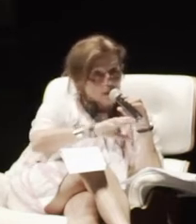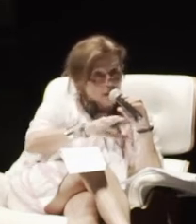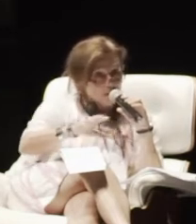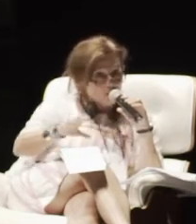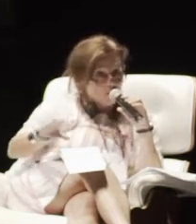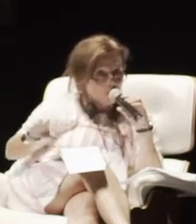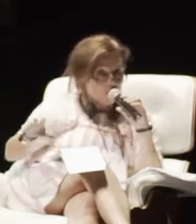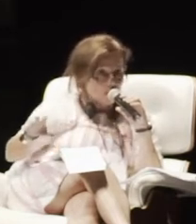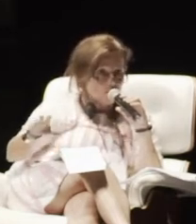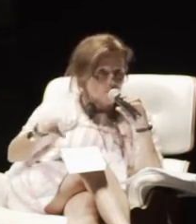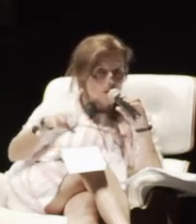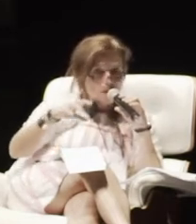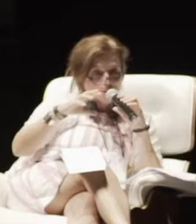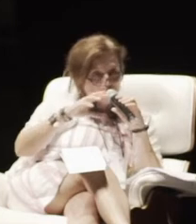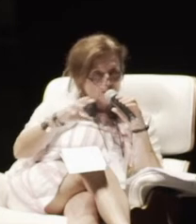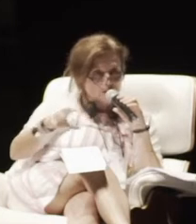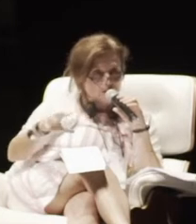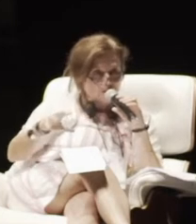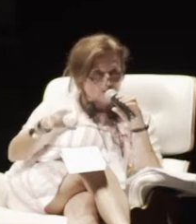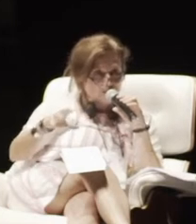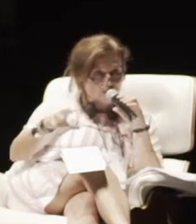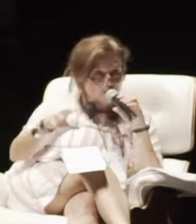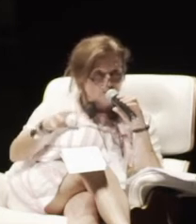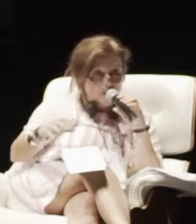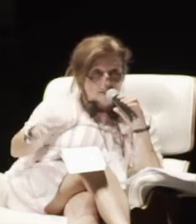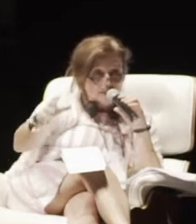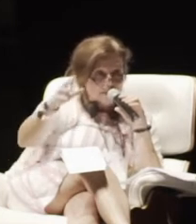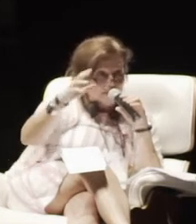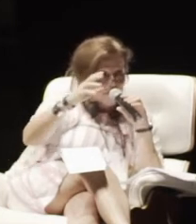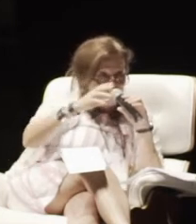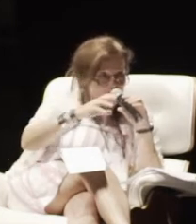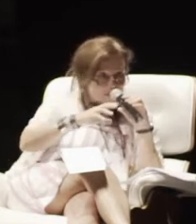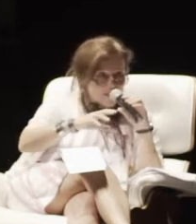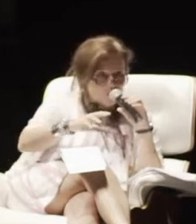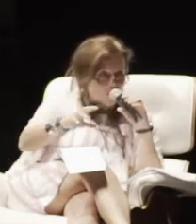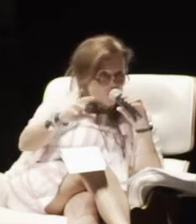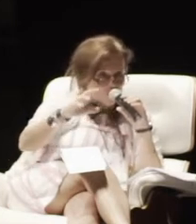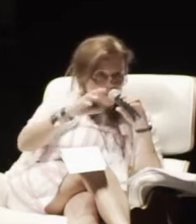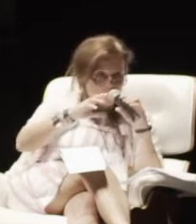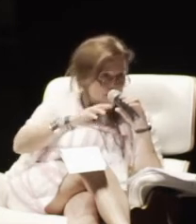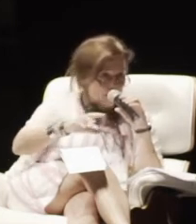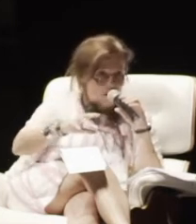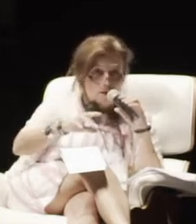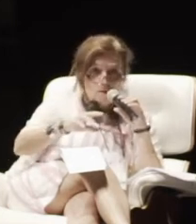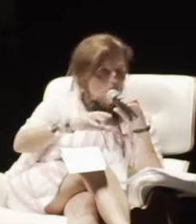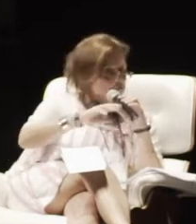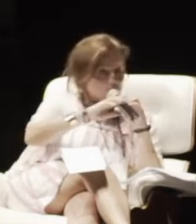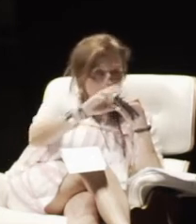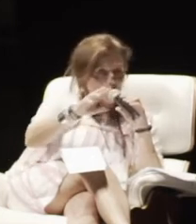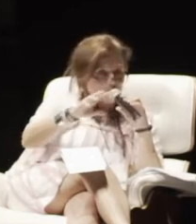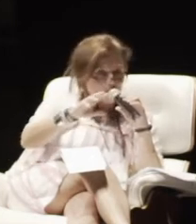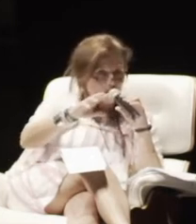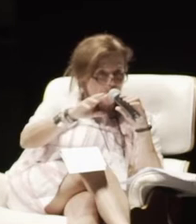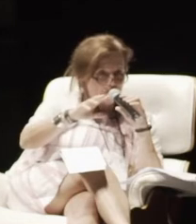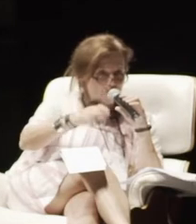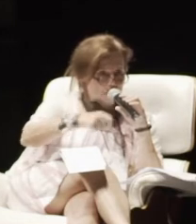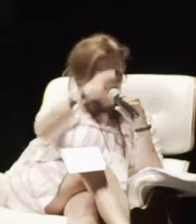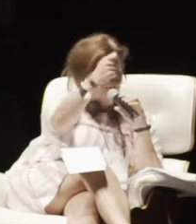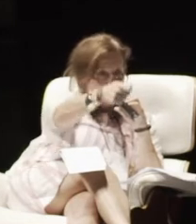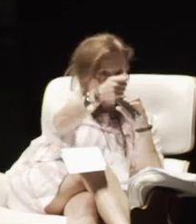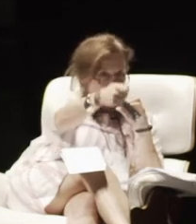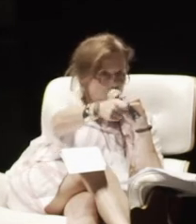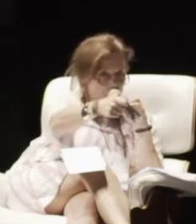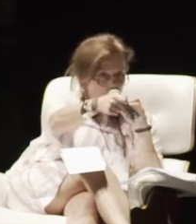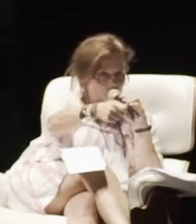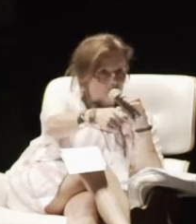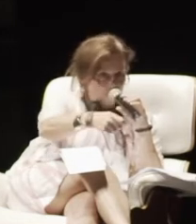Ali, naturalmente, tinha uma situação que ele estava vendo acontecer. Você não precisava dizer para